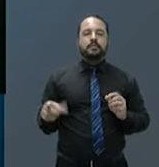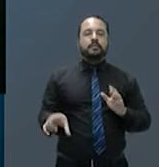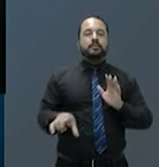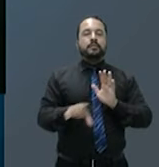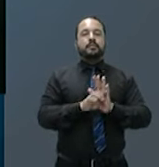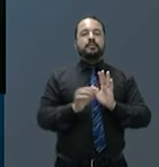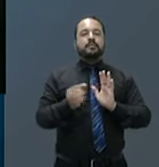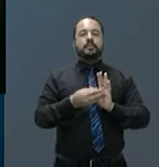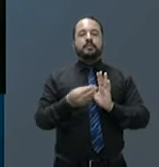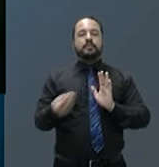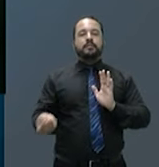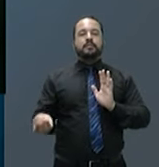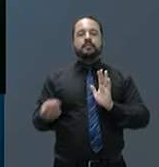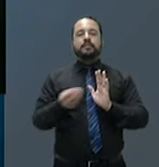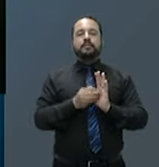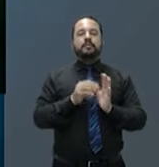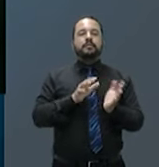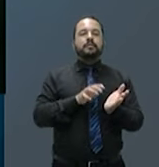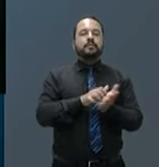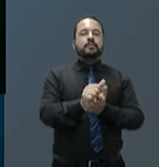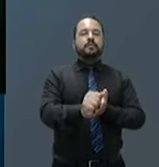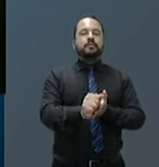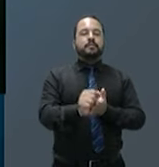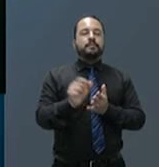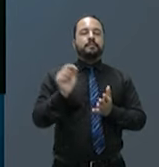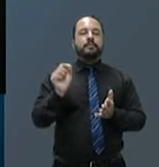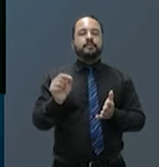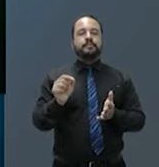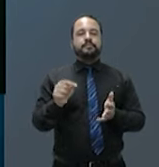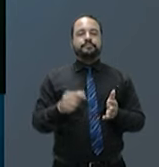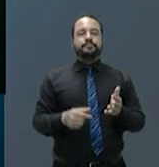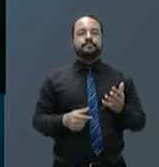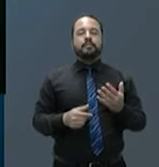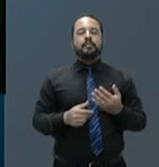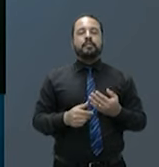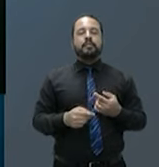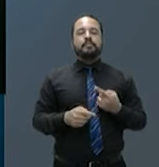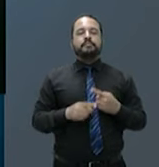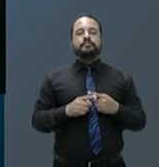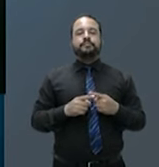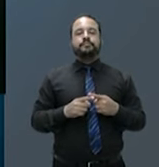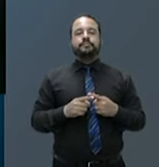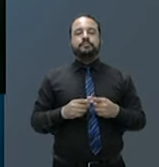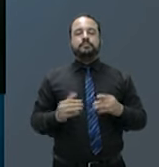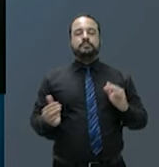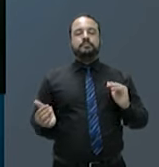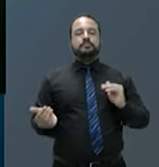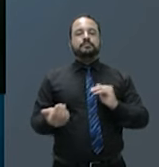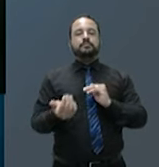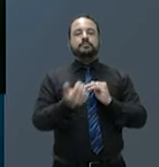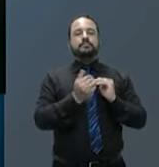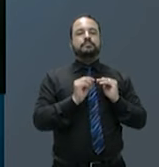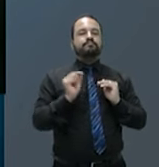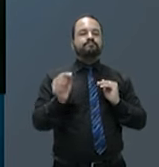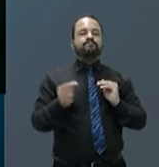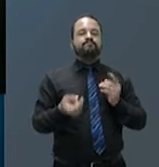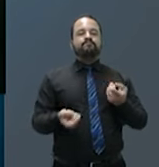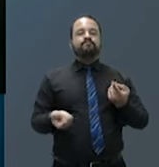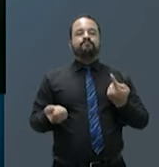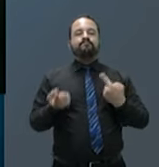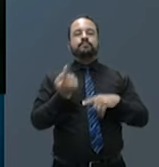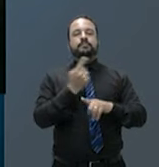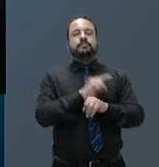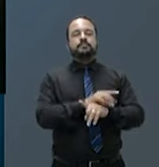a ilegalidade da multa. Inexistente ilegalidade em se considerar manifestamente inadmissível ou